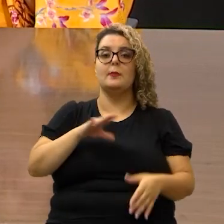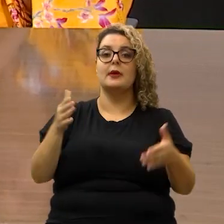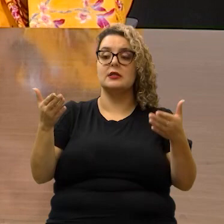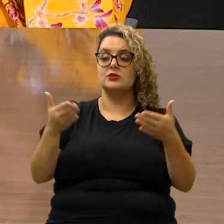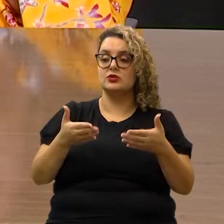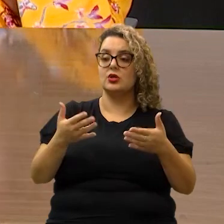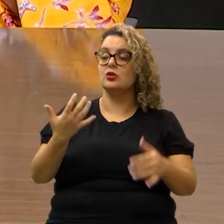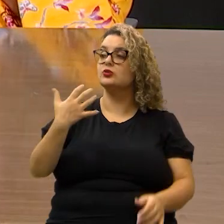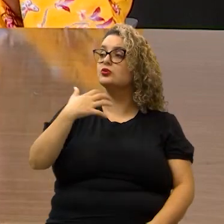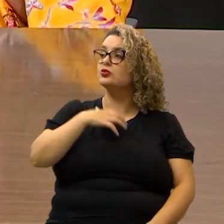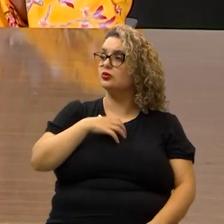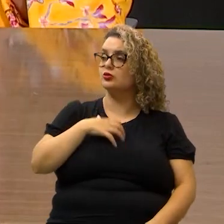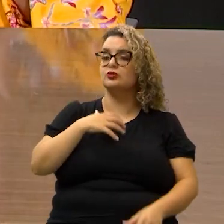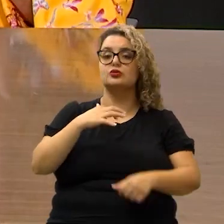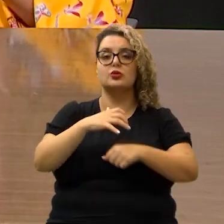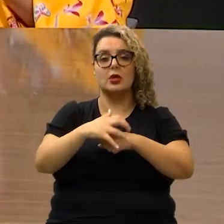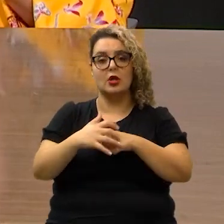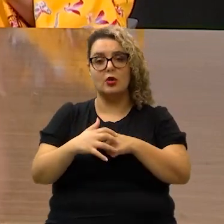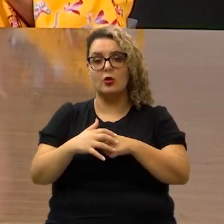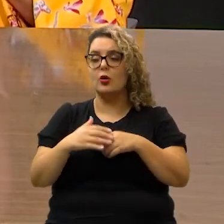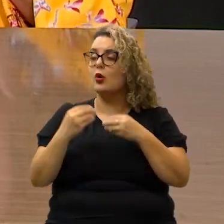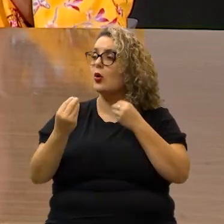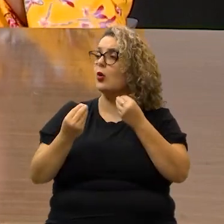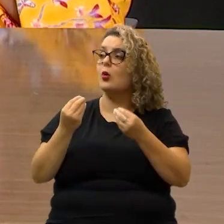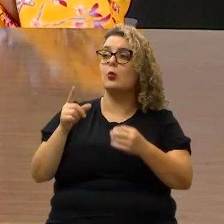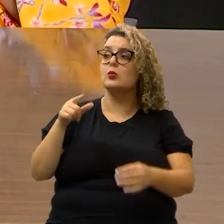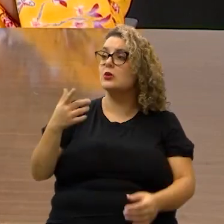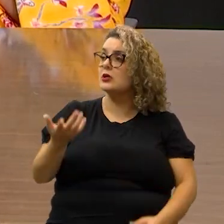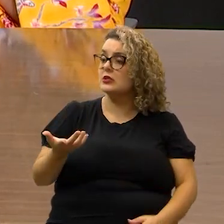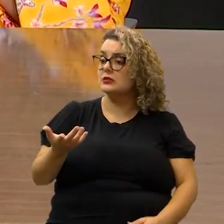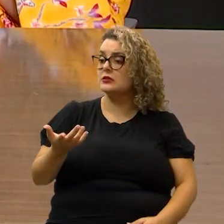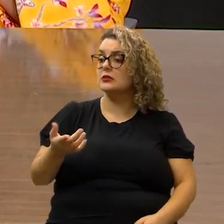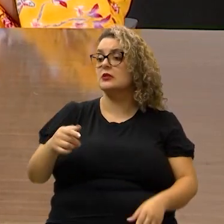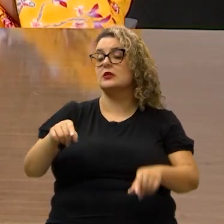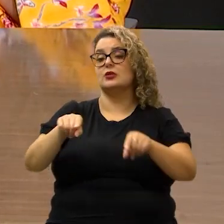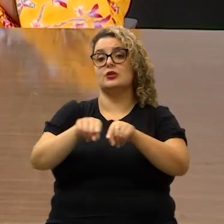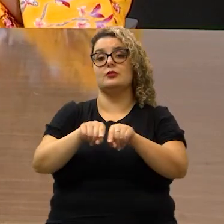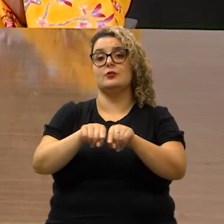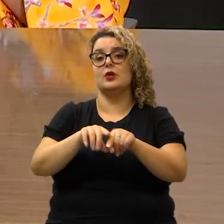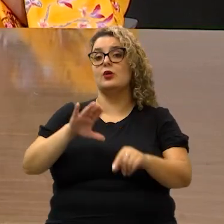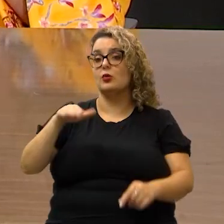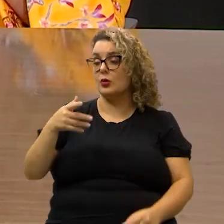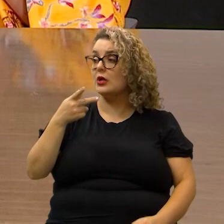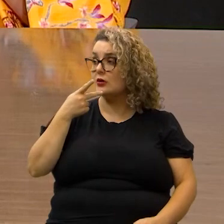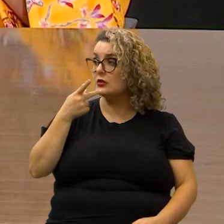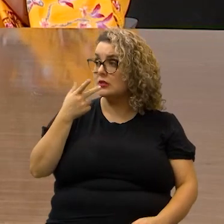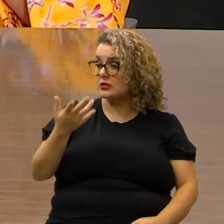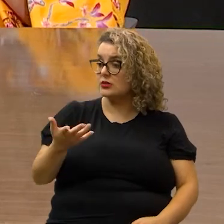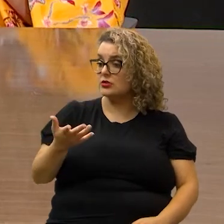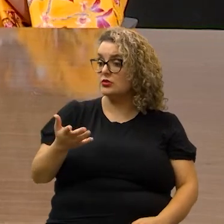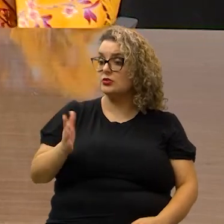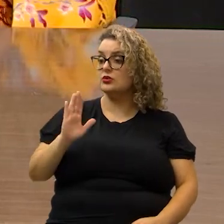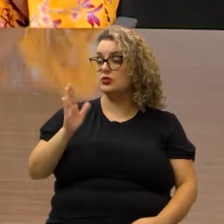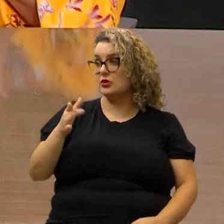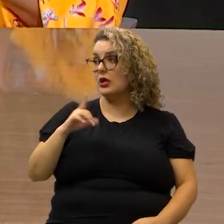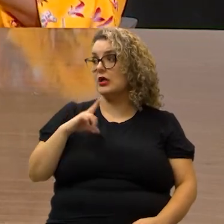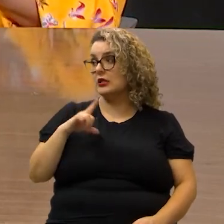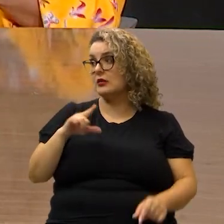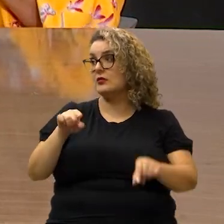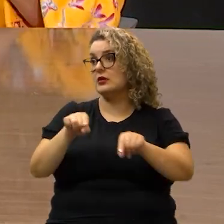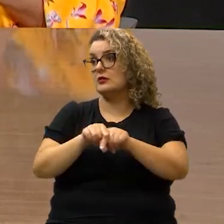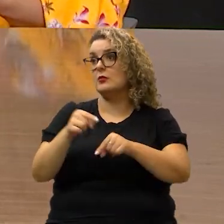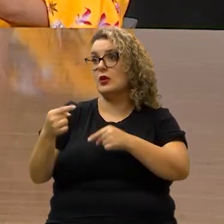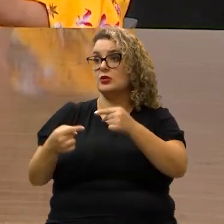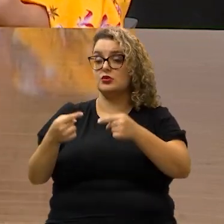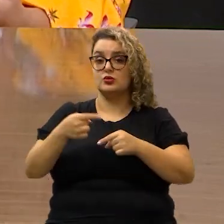forma digital. Como que foi isso? E também, quando a gente fala aí, né, a gente já inclusive teve aqui discussões de